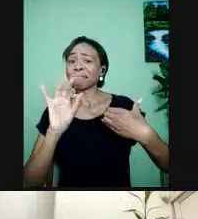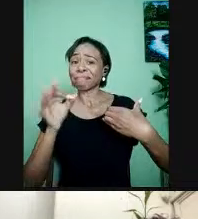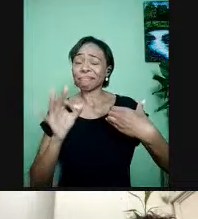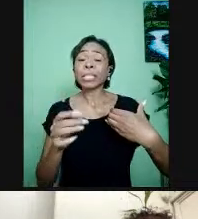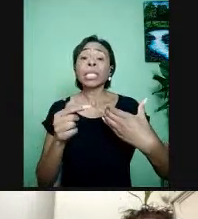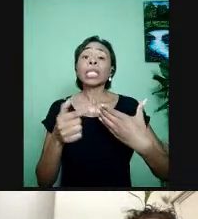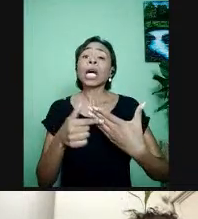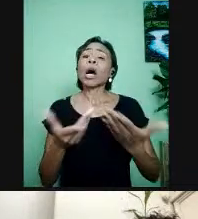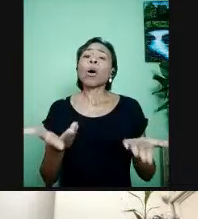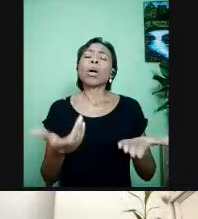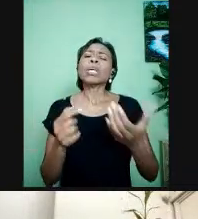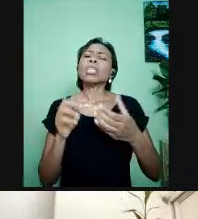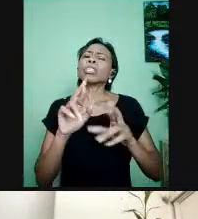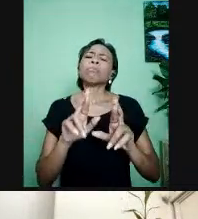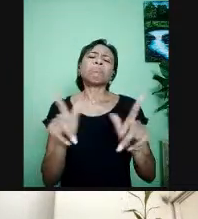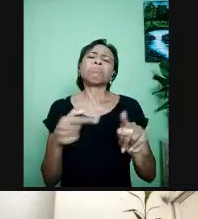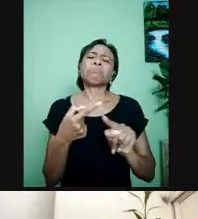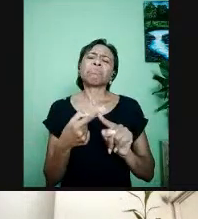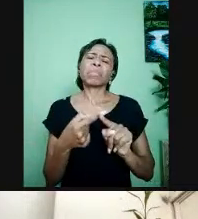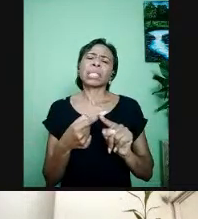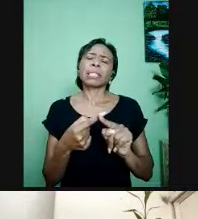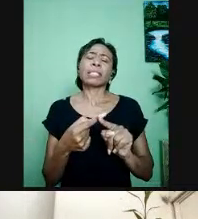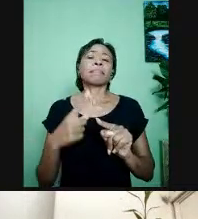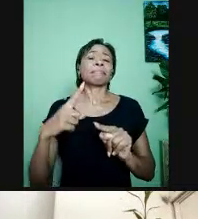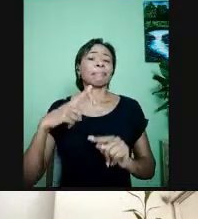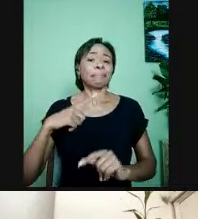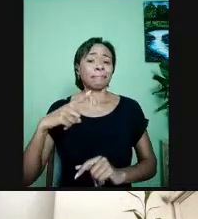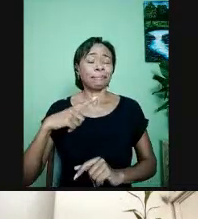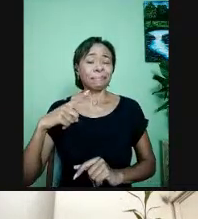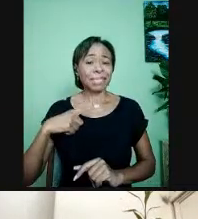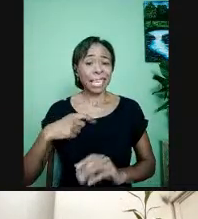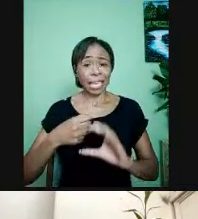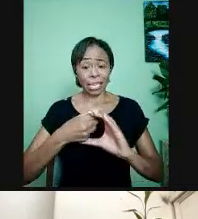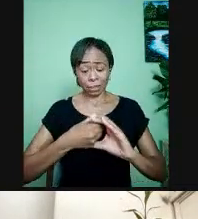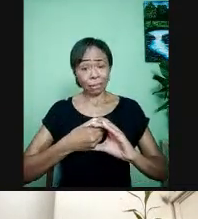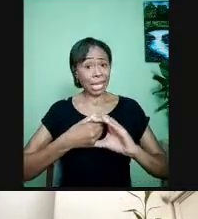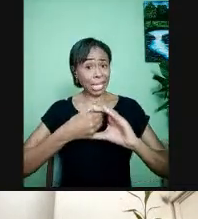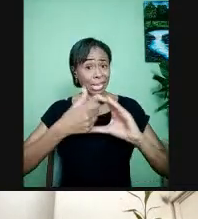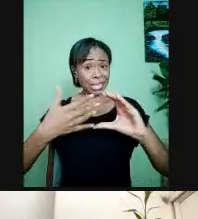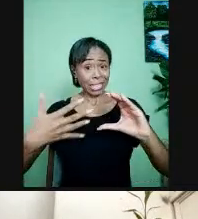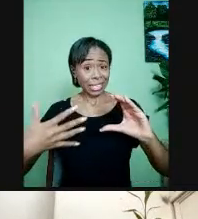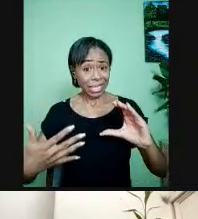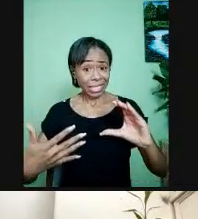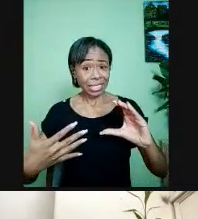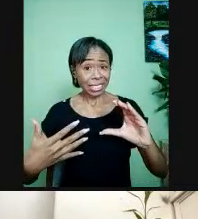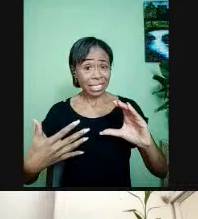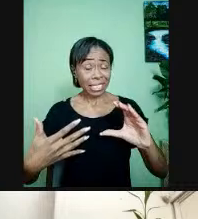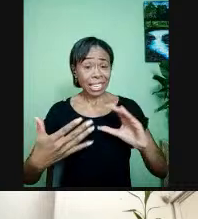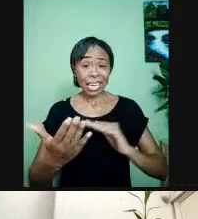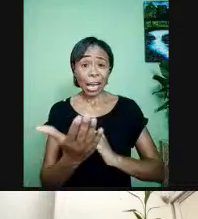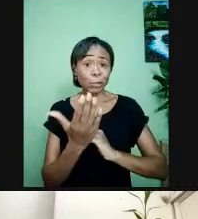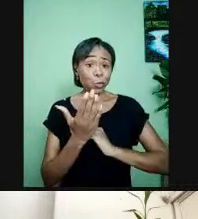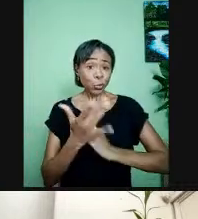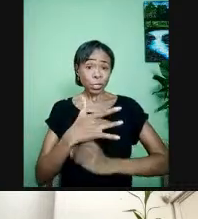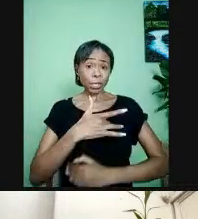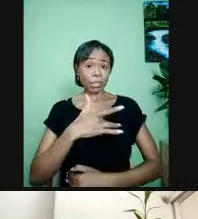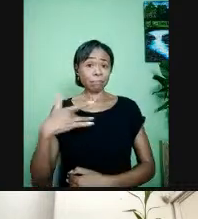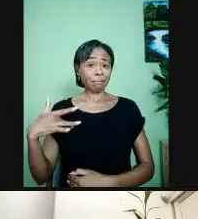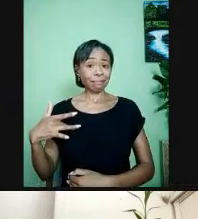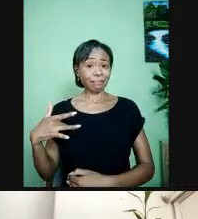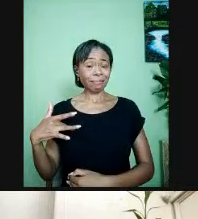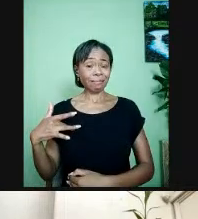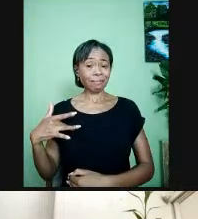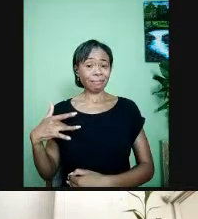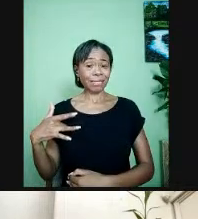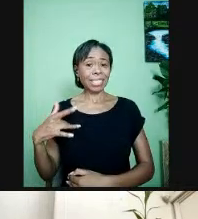que tem de diferente nisso? Ele tem todos os componentes que faz bem para a saúde. Olha que loucura, né? Desde